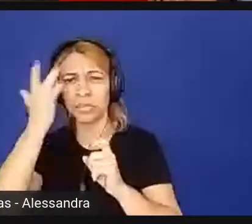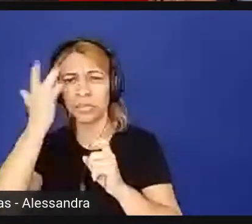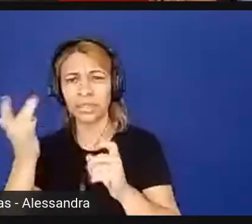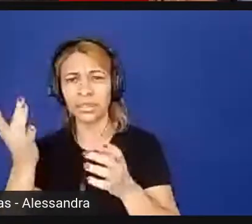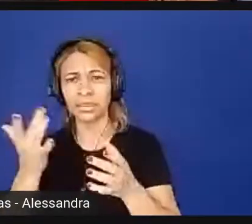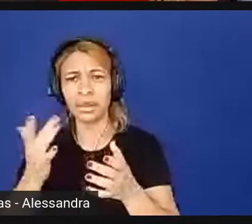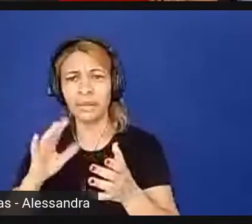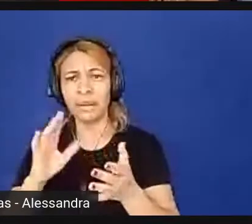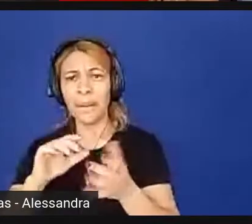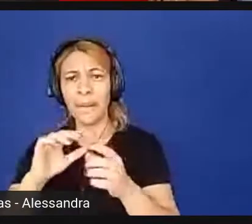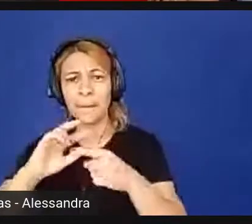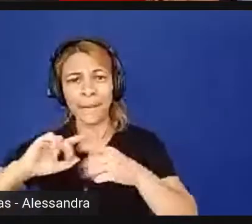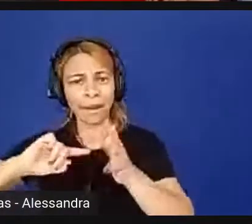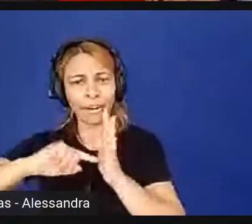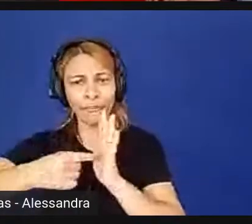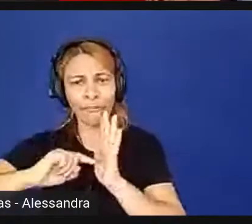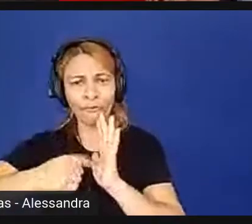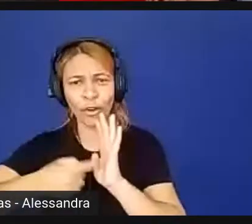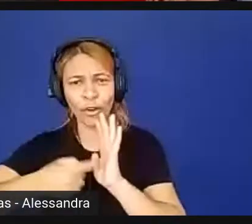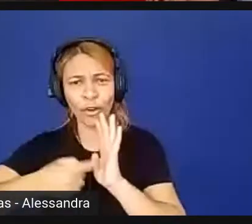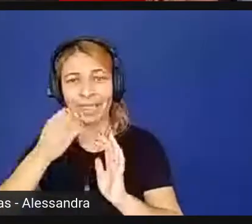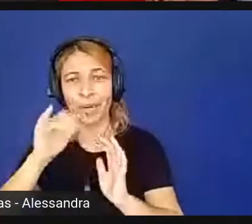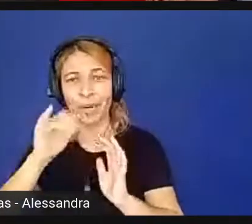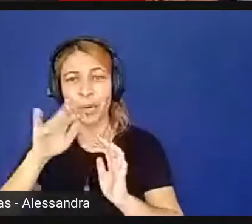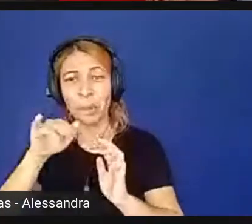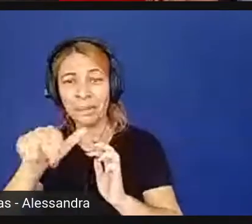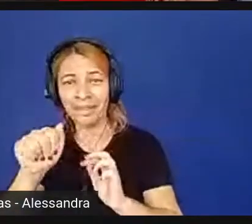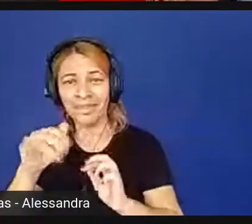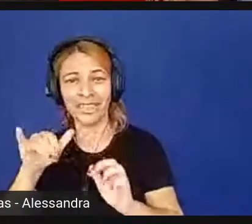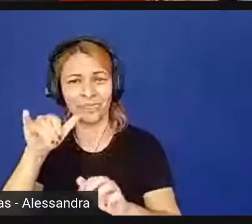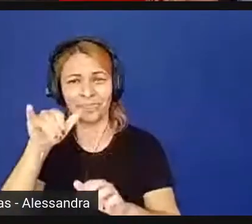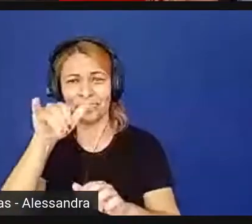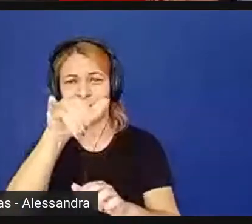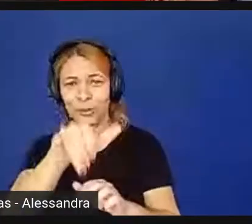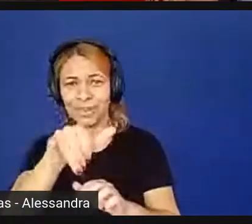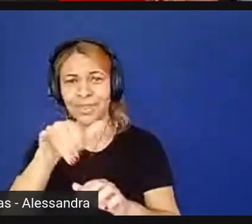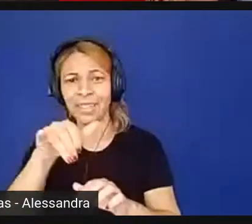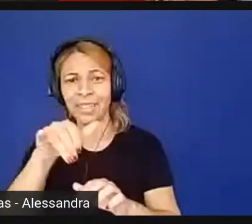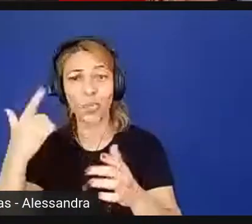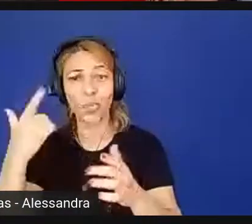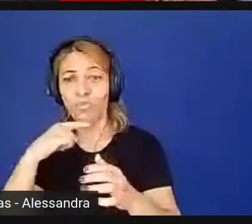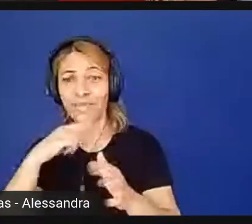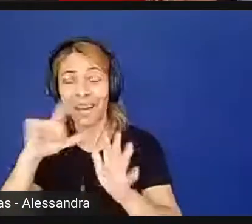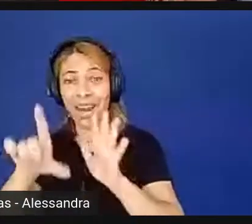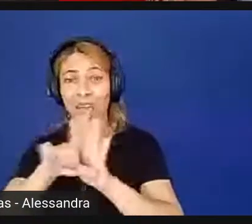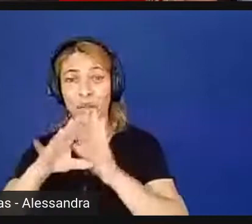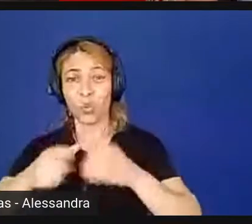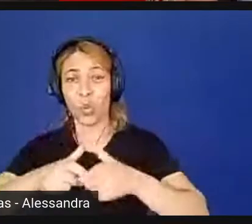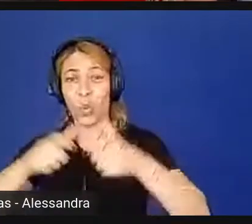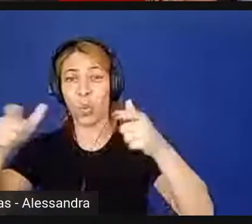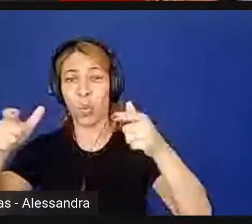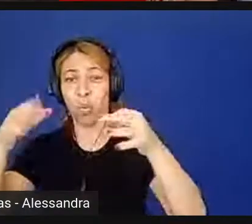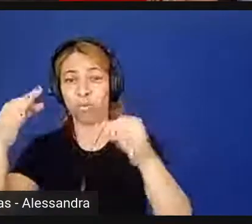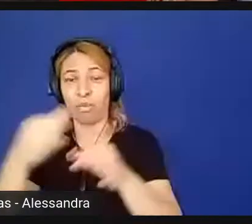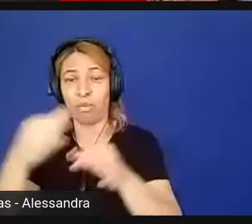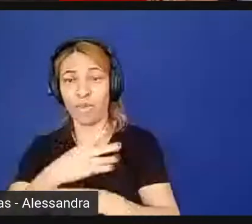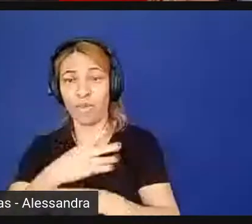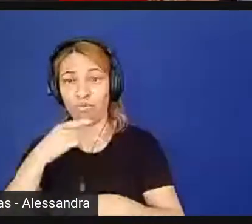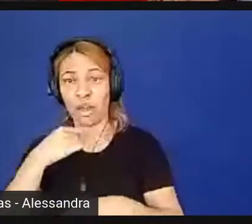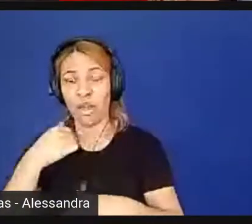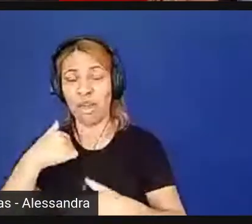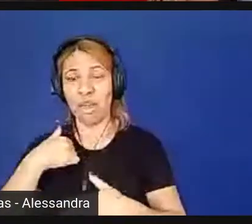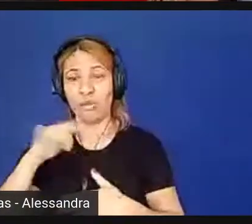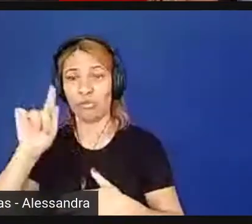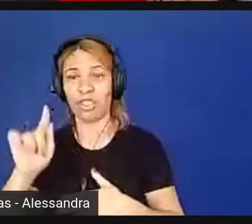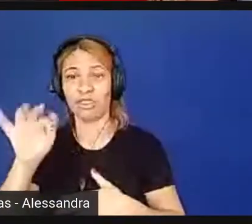avião. Não tem como a lei abranger todas essas peculiaridades. Então, eu, gestor, não é apenas se eu sou gestor federal,